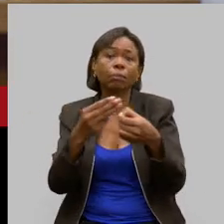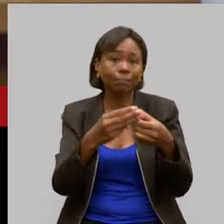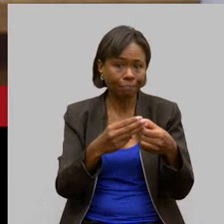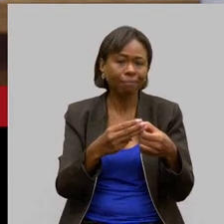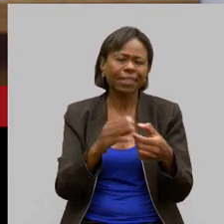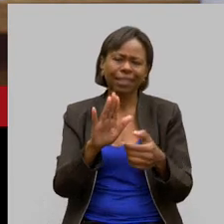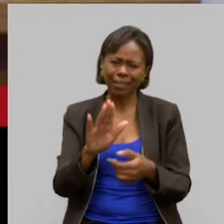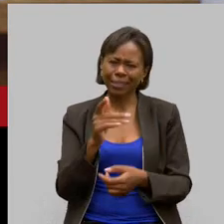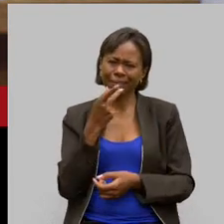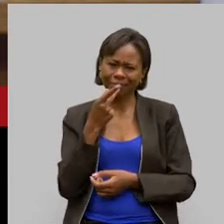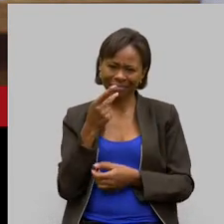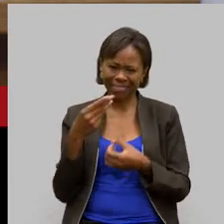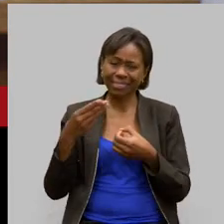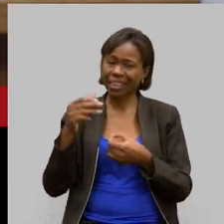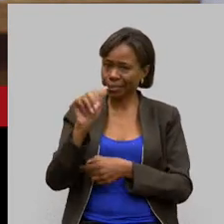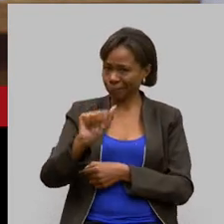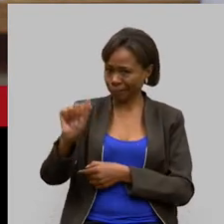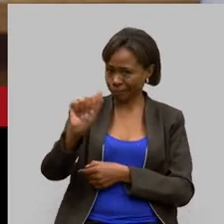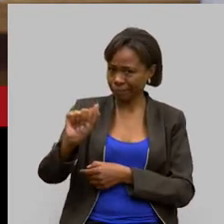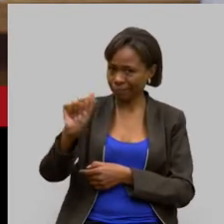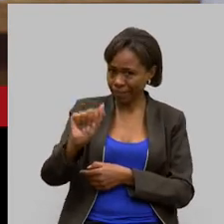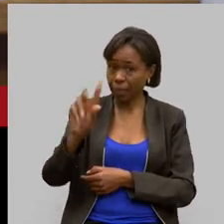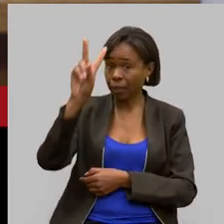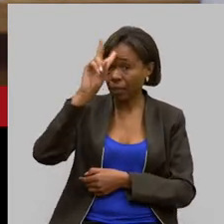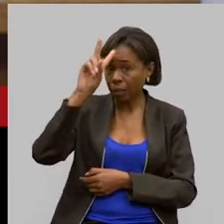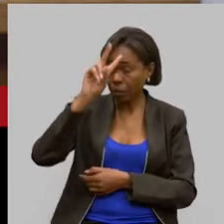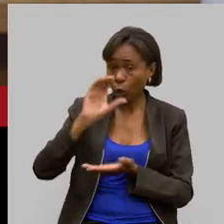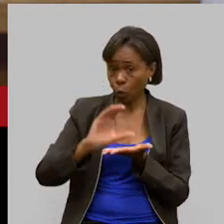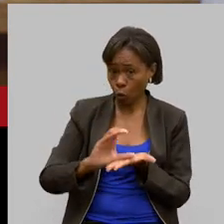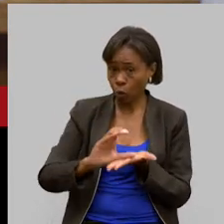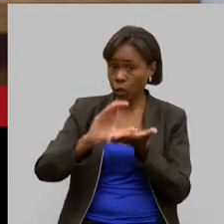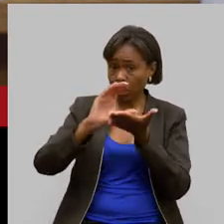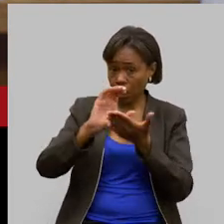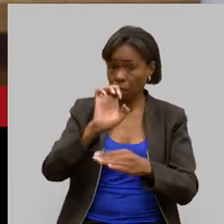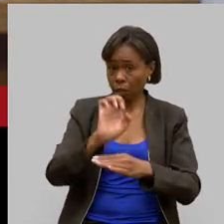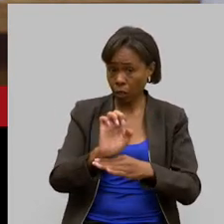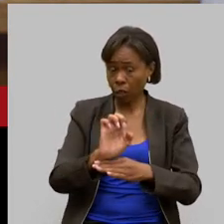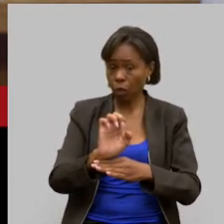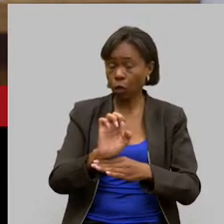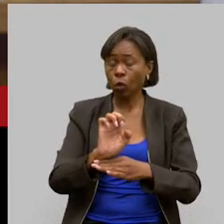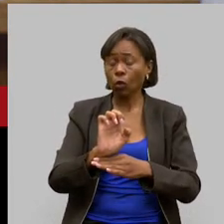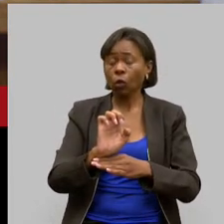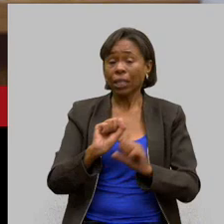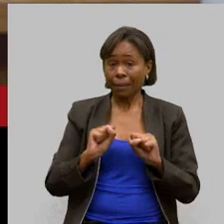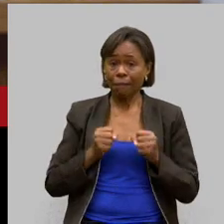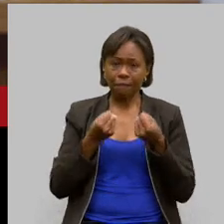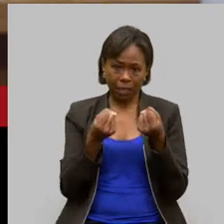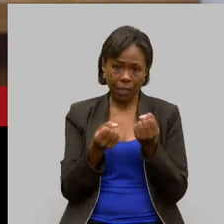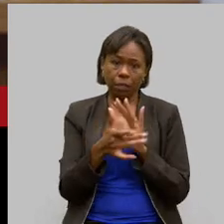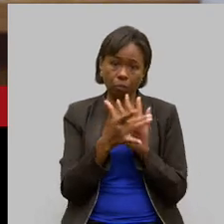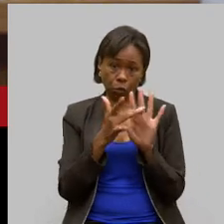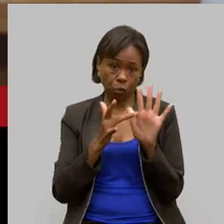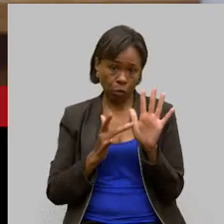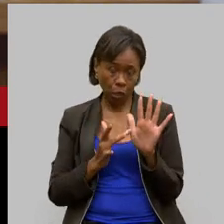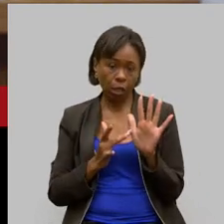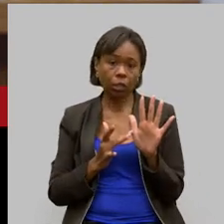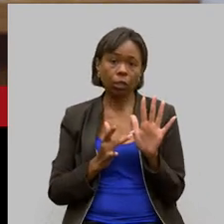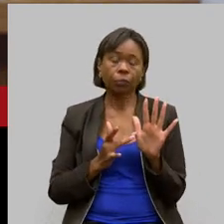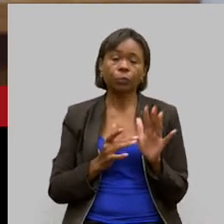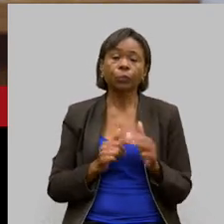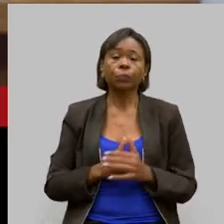associações gente Lembrando que o Conselho Estadual de defesa dos direitos da pessoa com deficiência do qual Teresinha já fez já foi